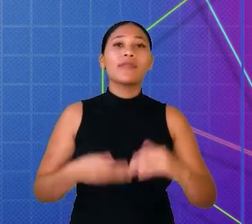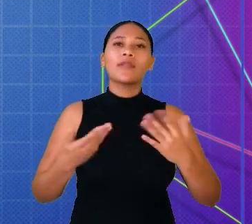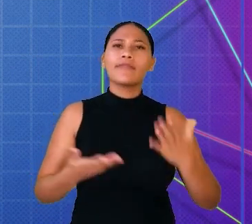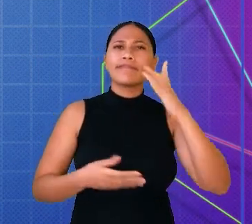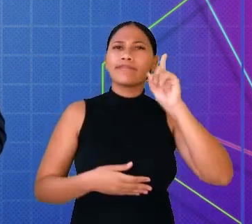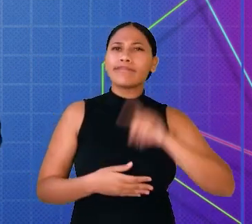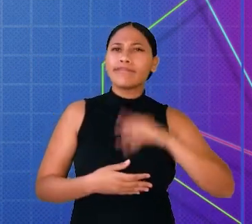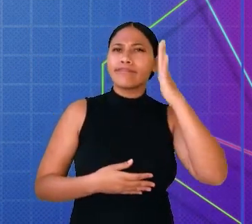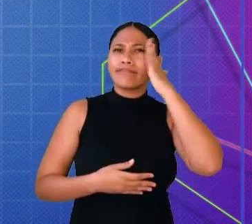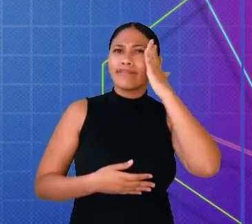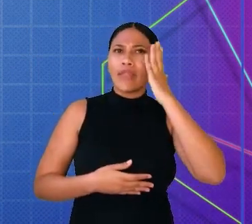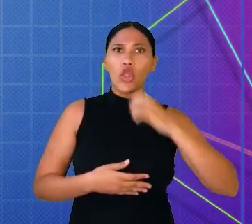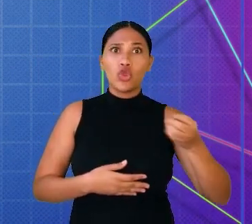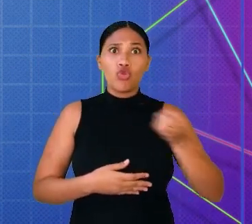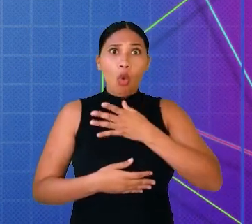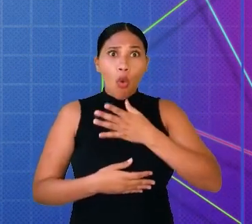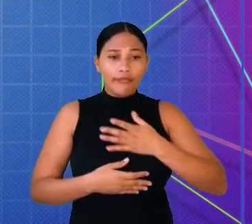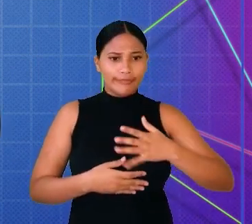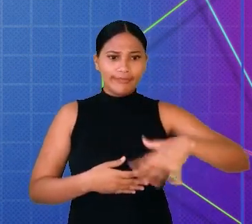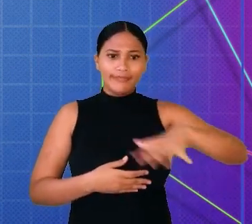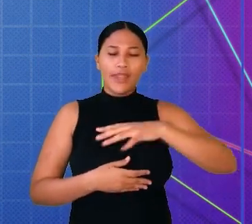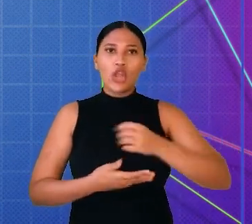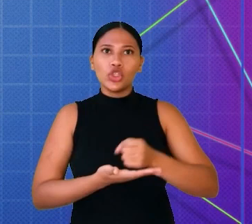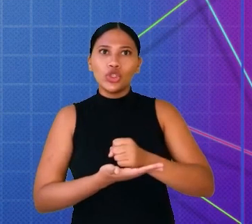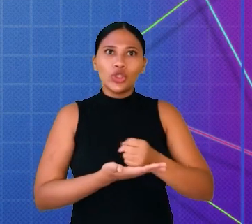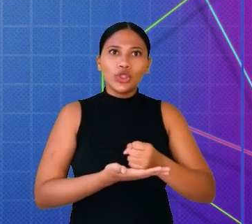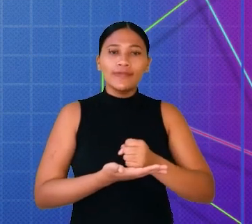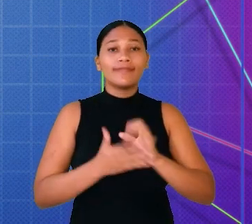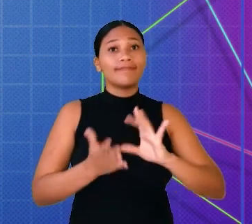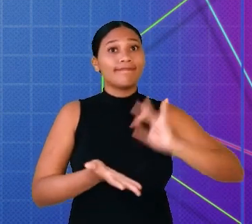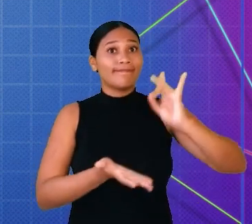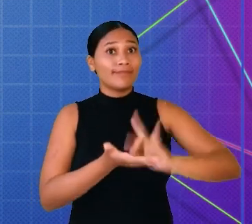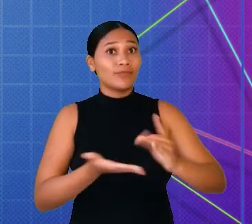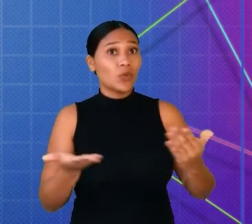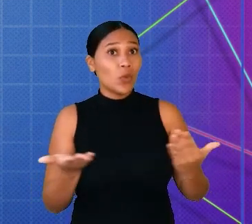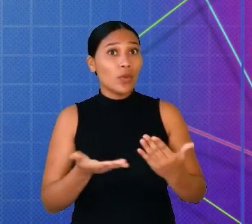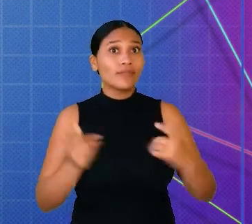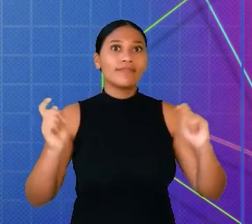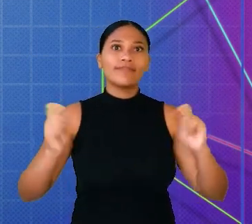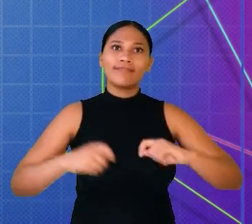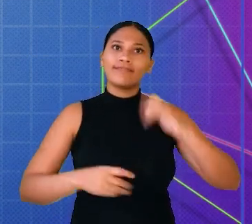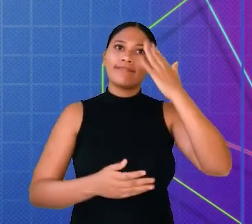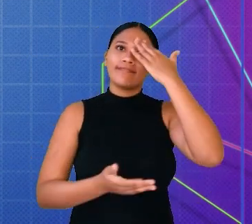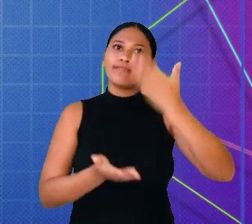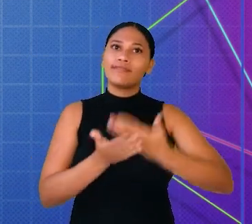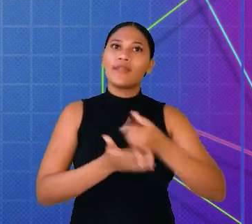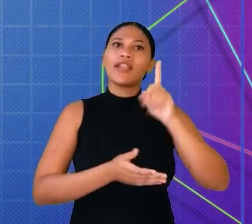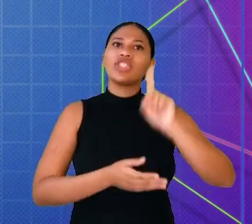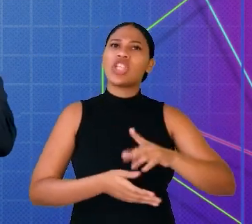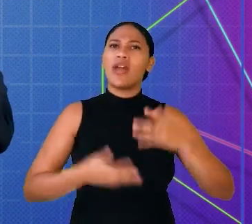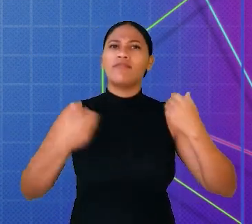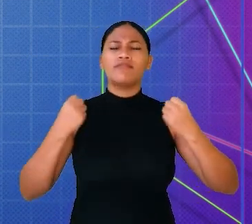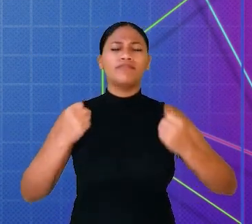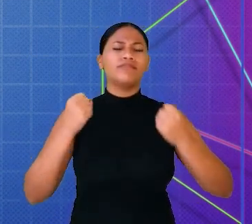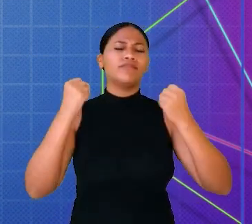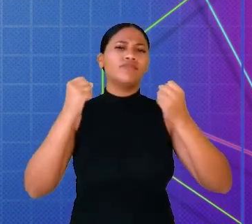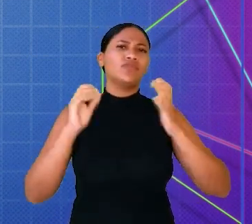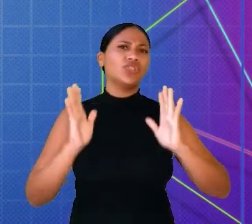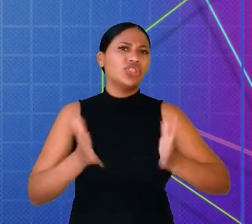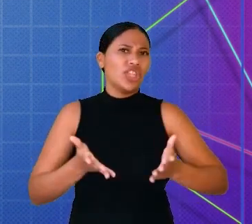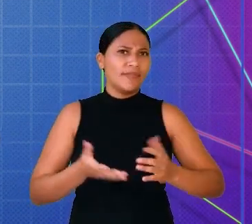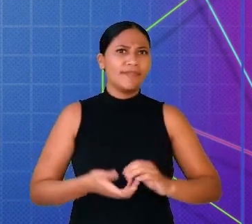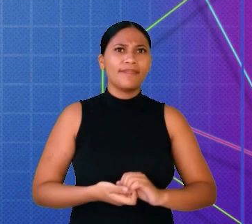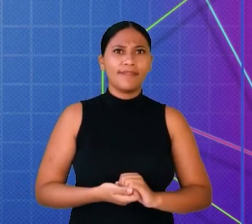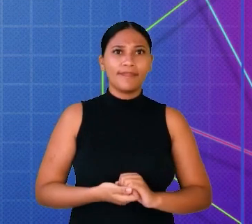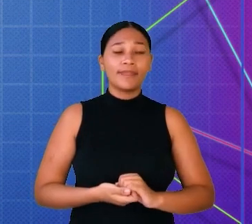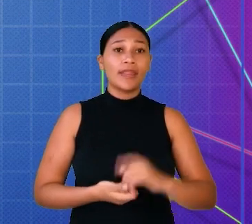área. Mesmo sendo um mercado relativamente novo, o mercado de jogos, na realidade de hoje, já pode ser considerado muito consolidado na